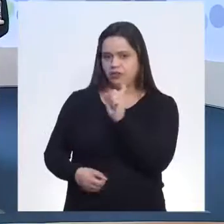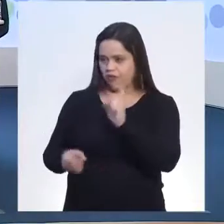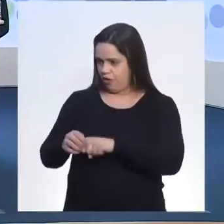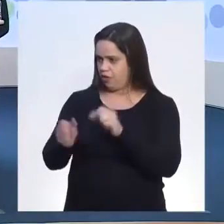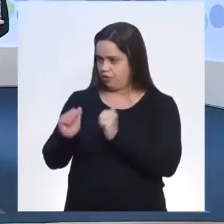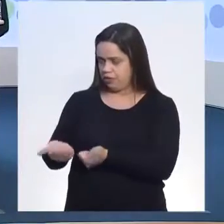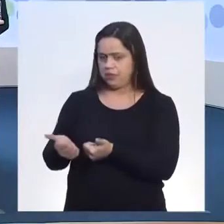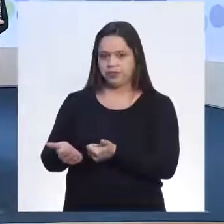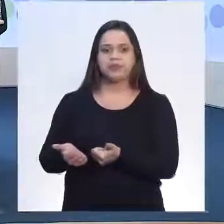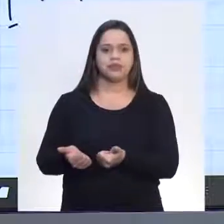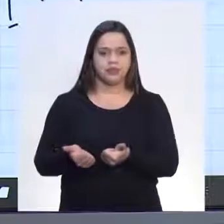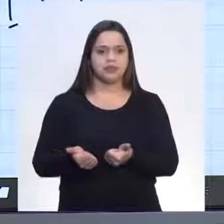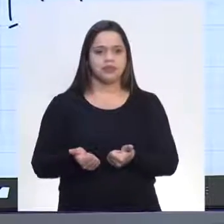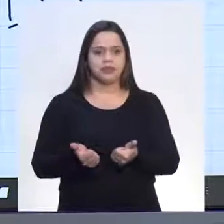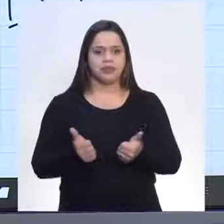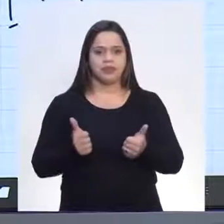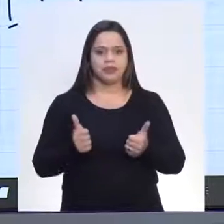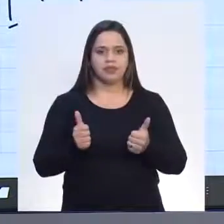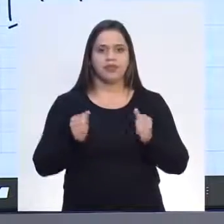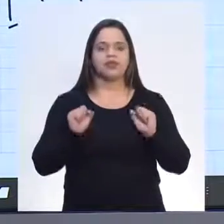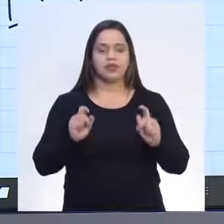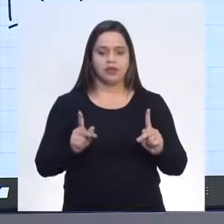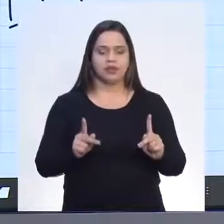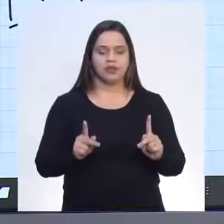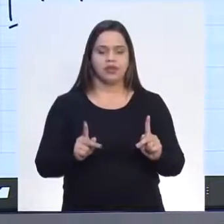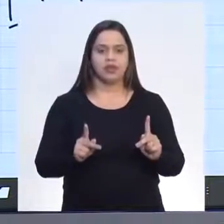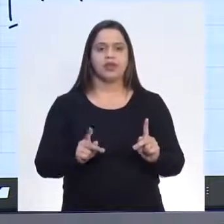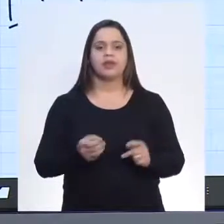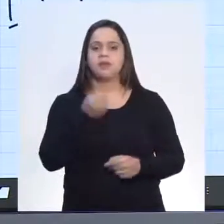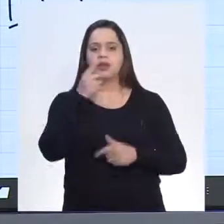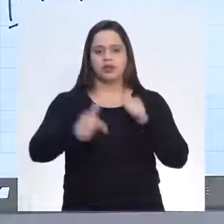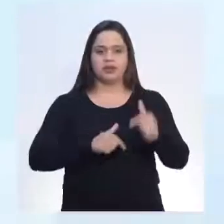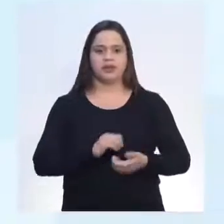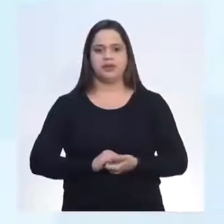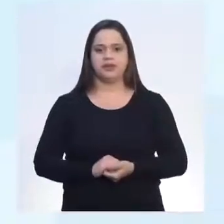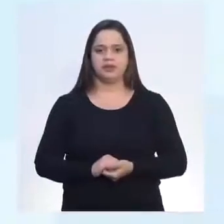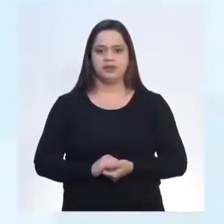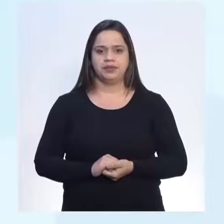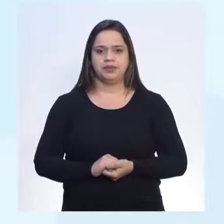ser? Pode ser, claro. Beleza? 3 minutinhos, bom trabalho.